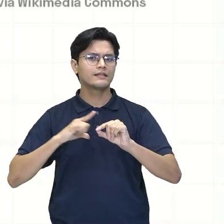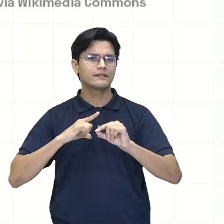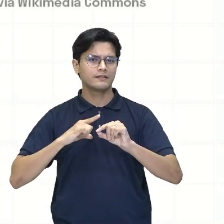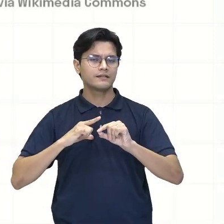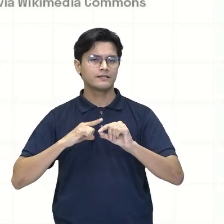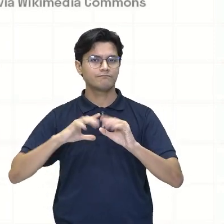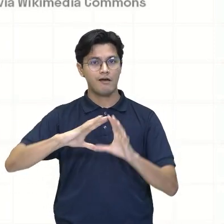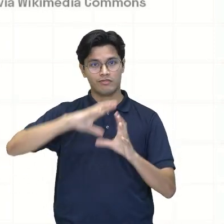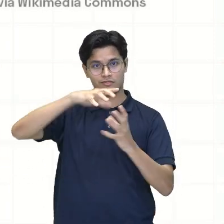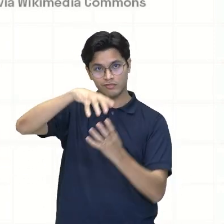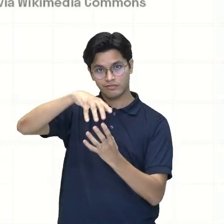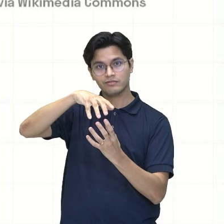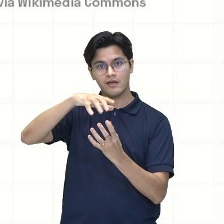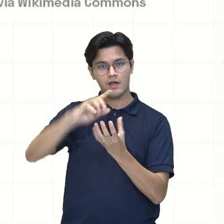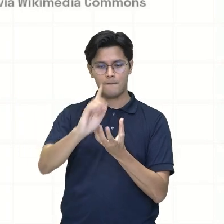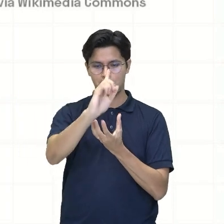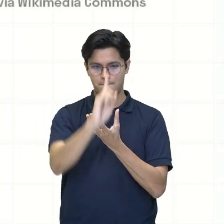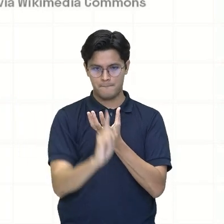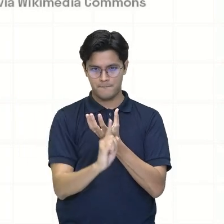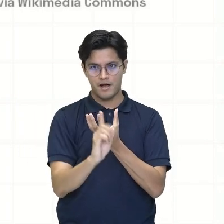Terra feita